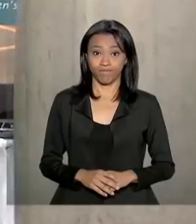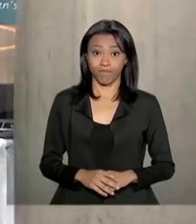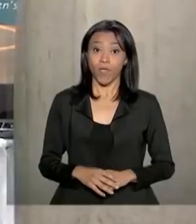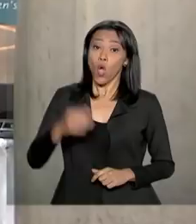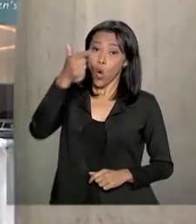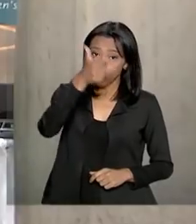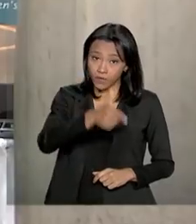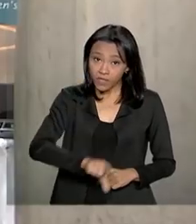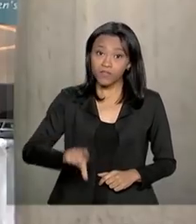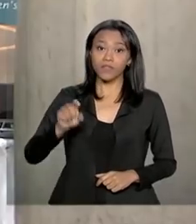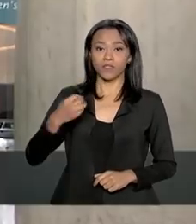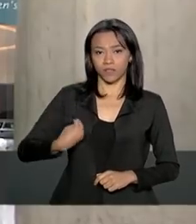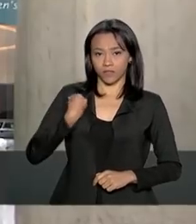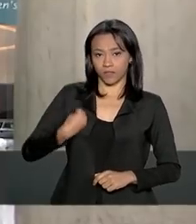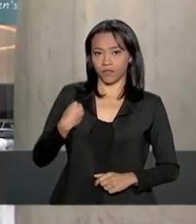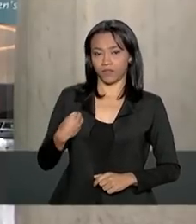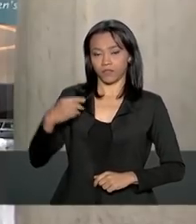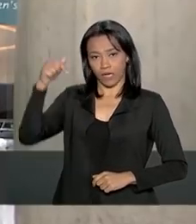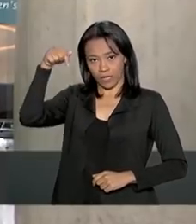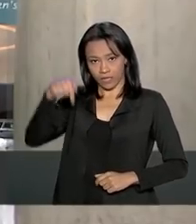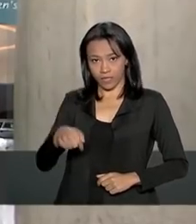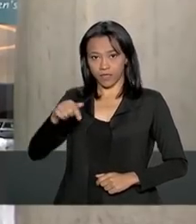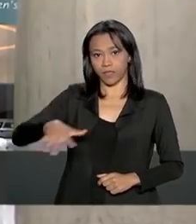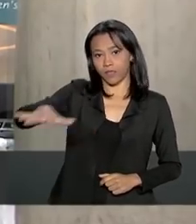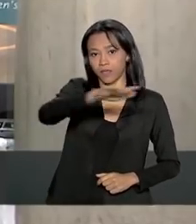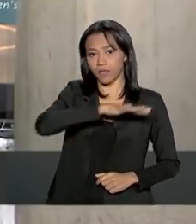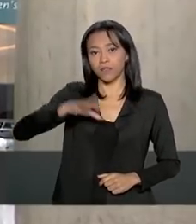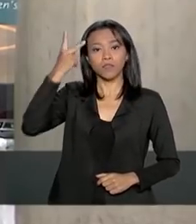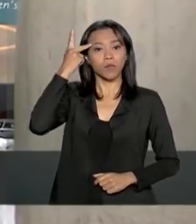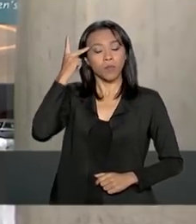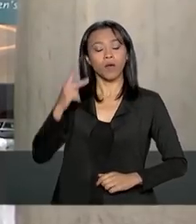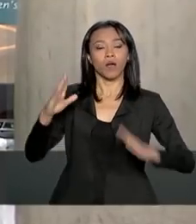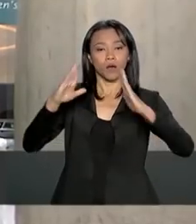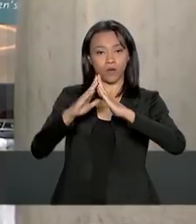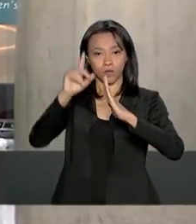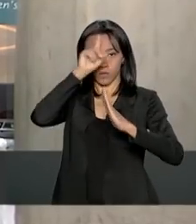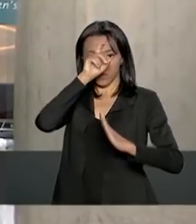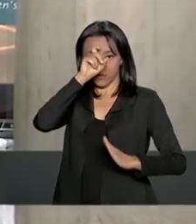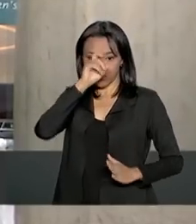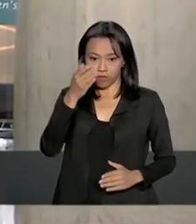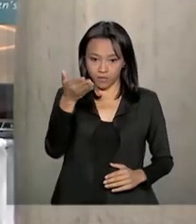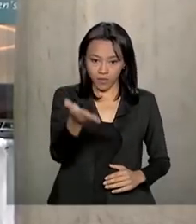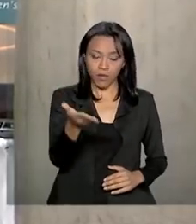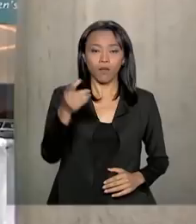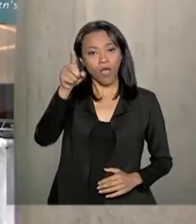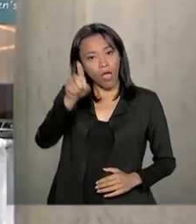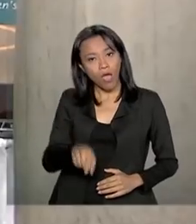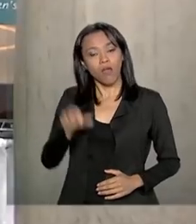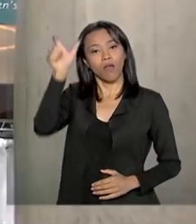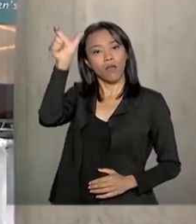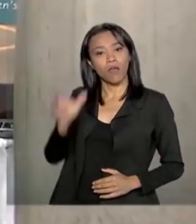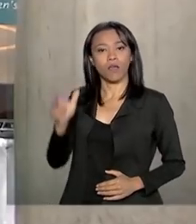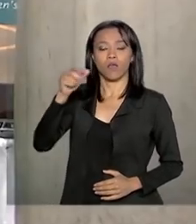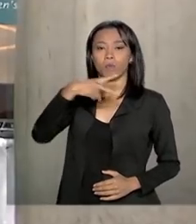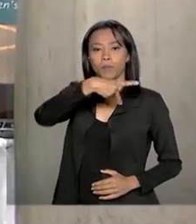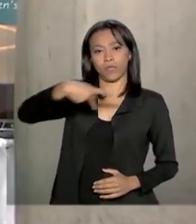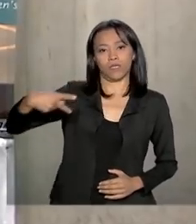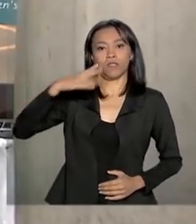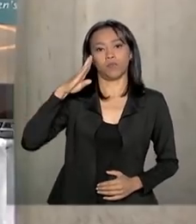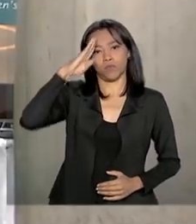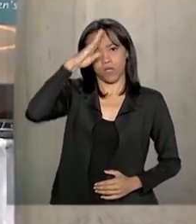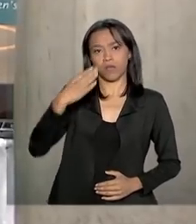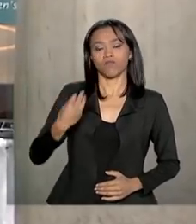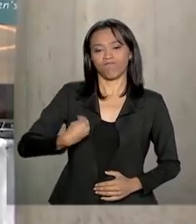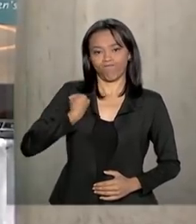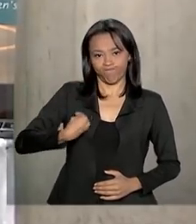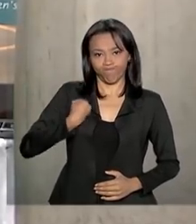Voltamos a falar do Hospital Albert Einstein, no bairro do Morumbi, zona sul da capital paulista, onde o presidente Jair Bolsonaro segue